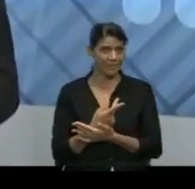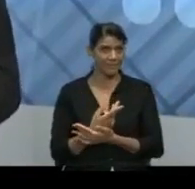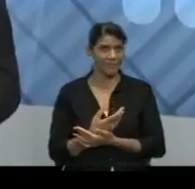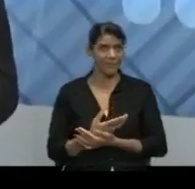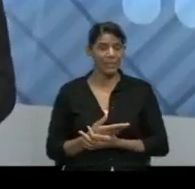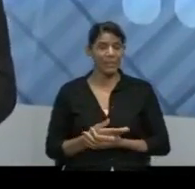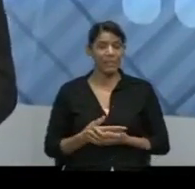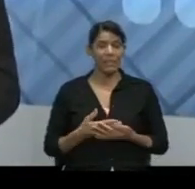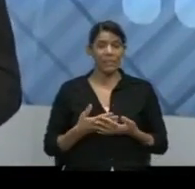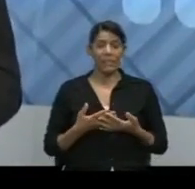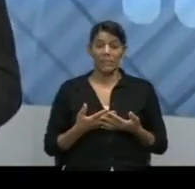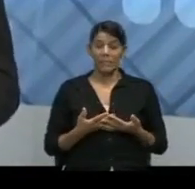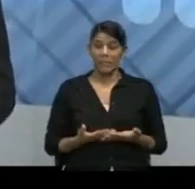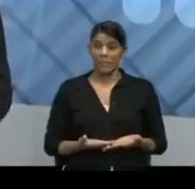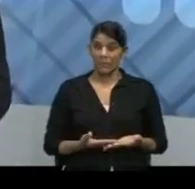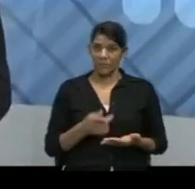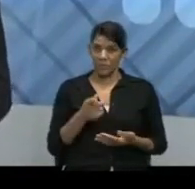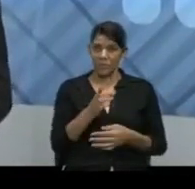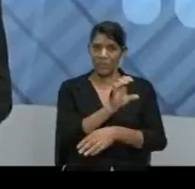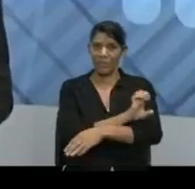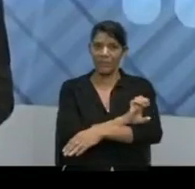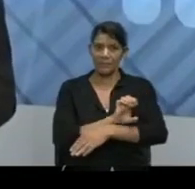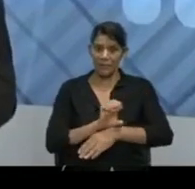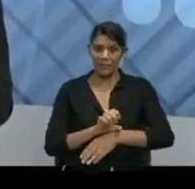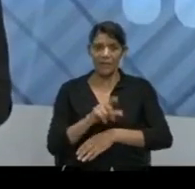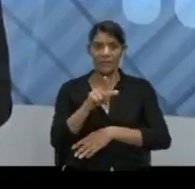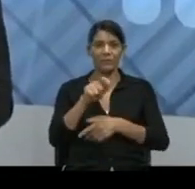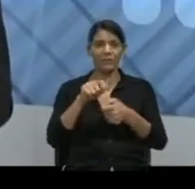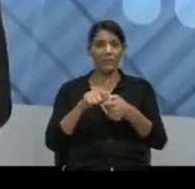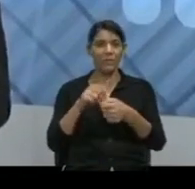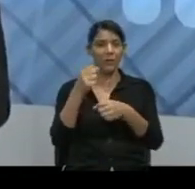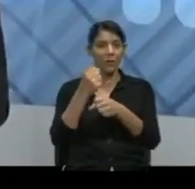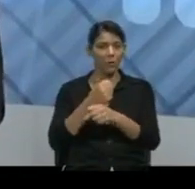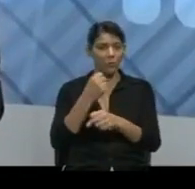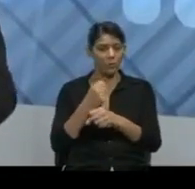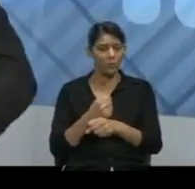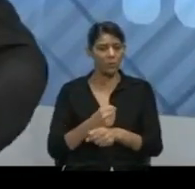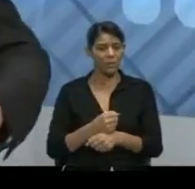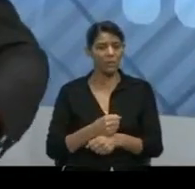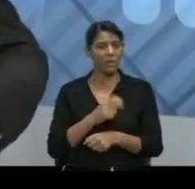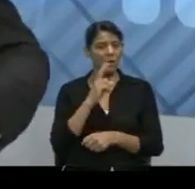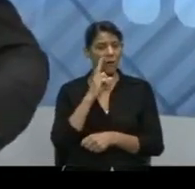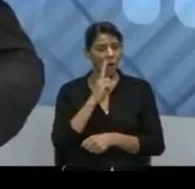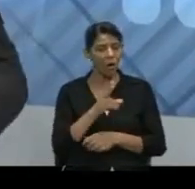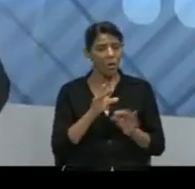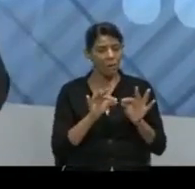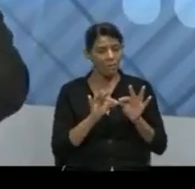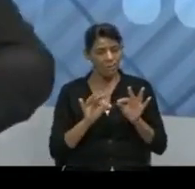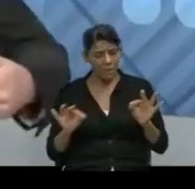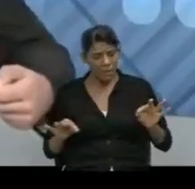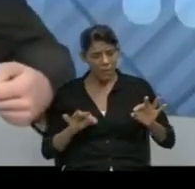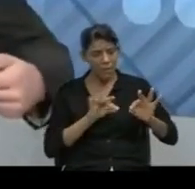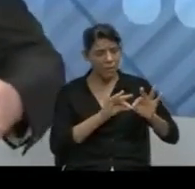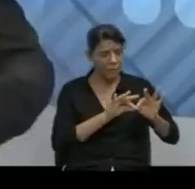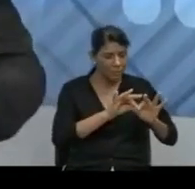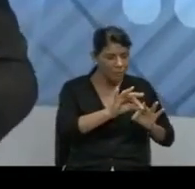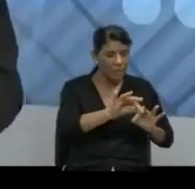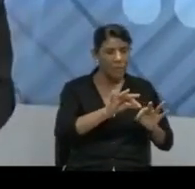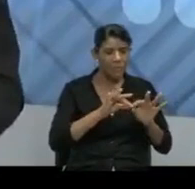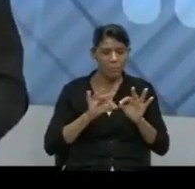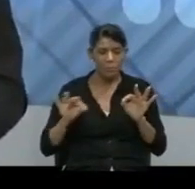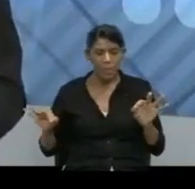Então, tá no estágio, tá numa obra, dá uma olhada, puxa, treina. Cara, vai lá, puxa,